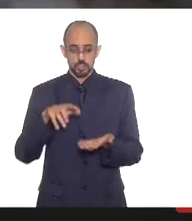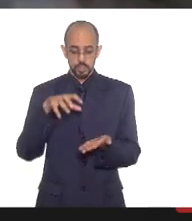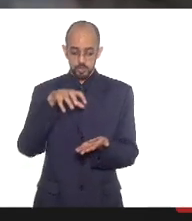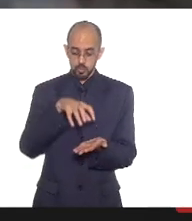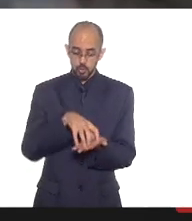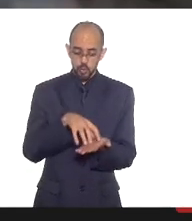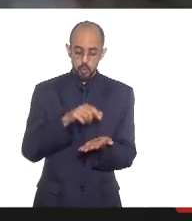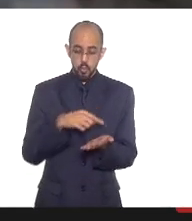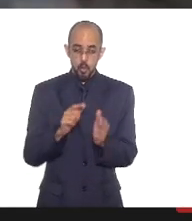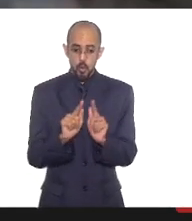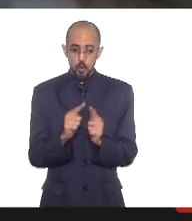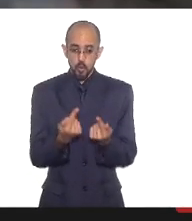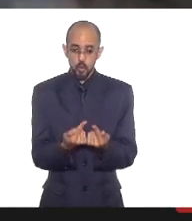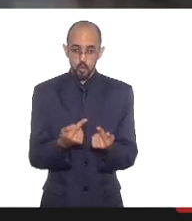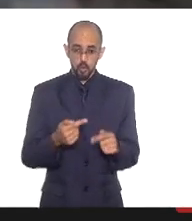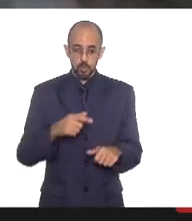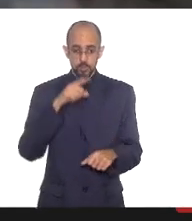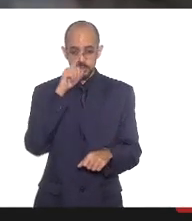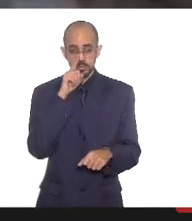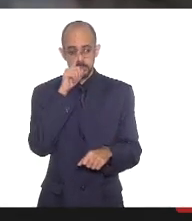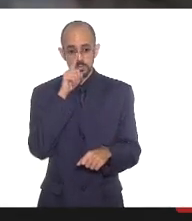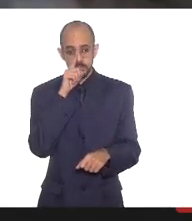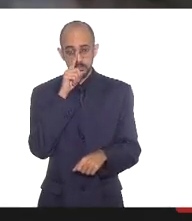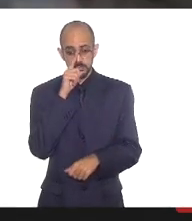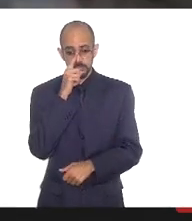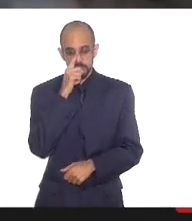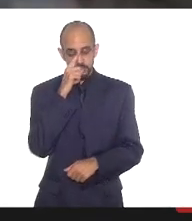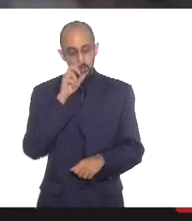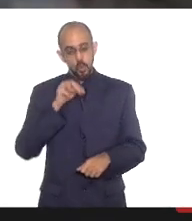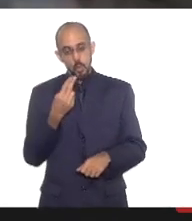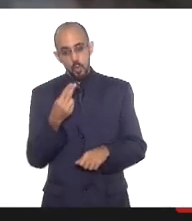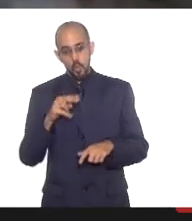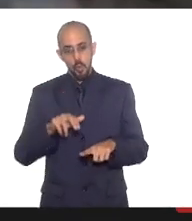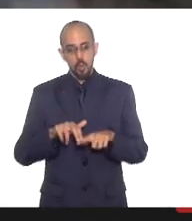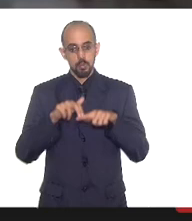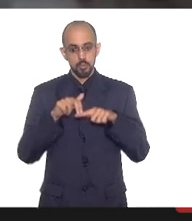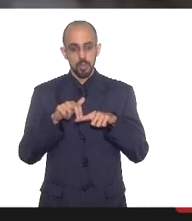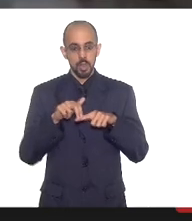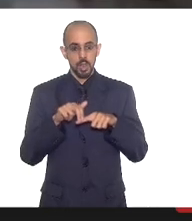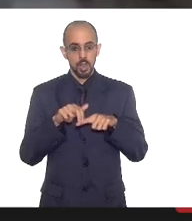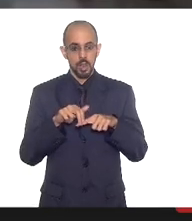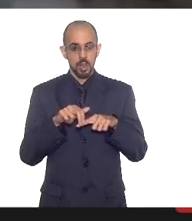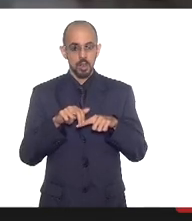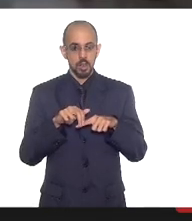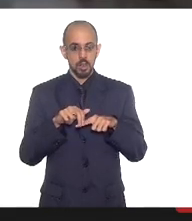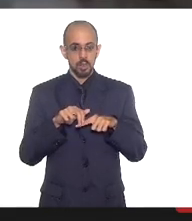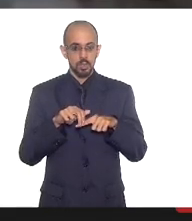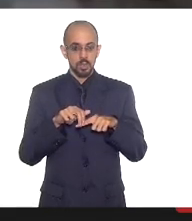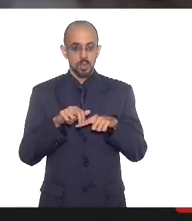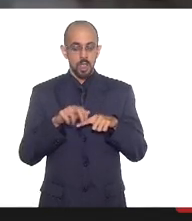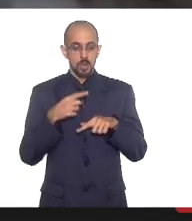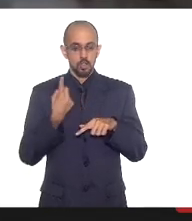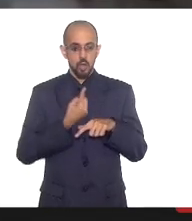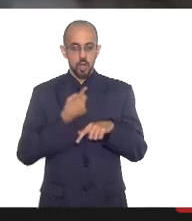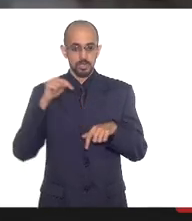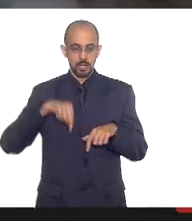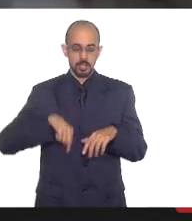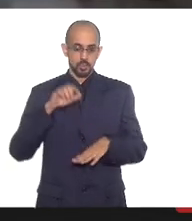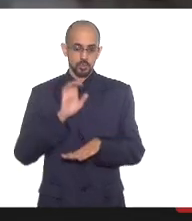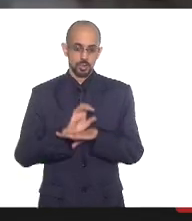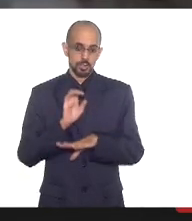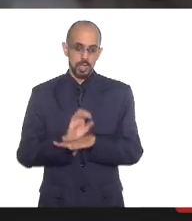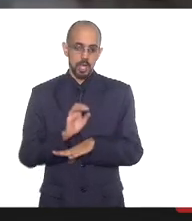epidemiológica seja pelo risco e adormecimento você levou sua obra de trás mostra o nome da pessoa aqui no estado do Rio de Janeiro